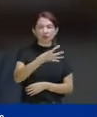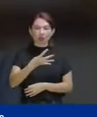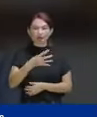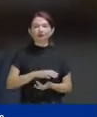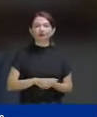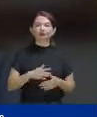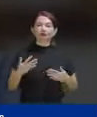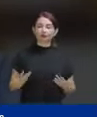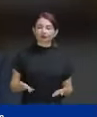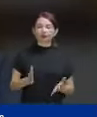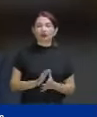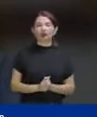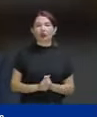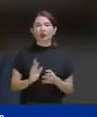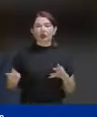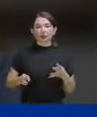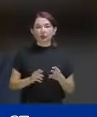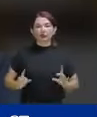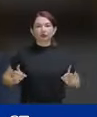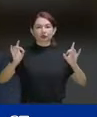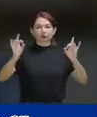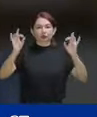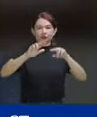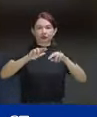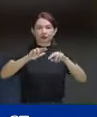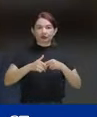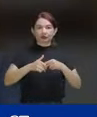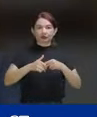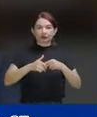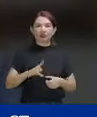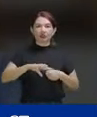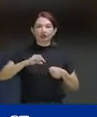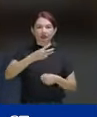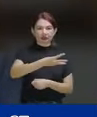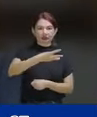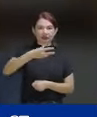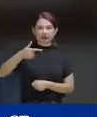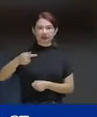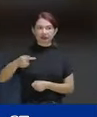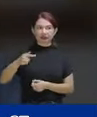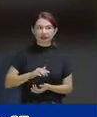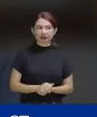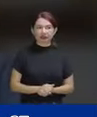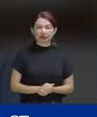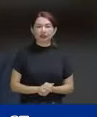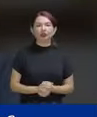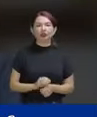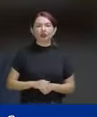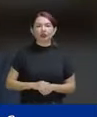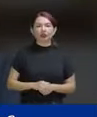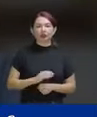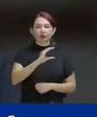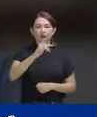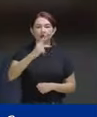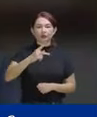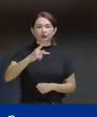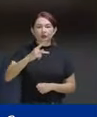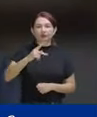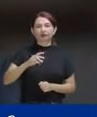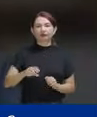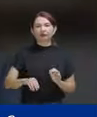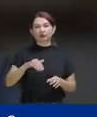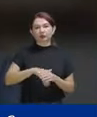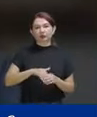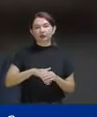Público Eleitoral interpôs recurso especial sustentando ofensa ao artigo 35, ao artigo 275 do Código Eleitoral, aos artigos